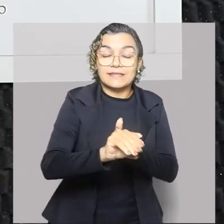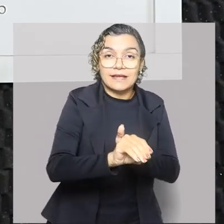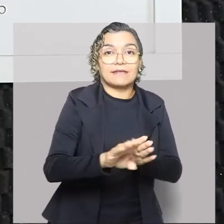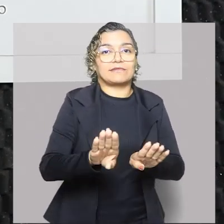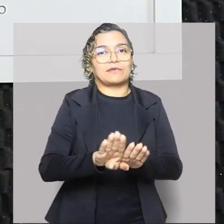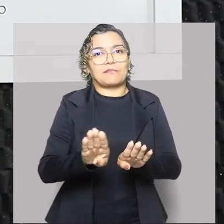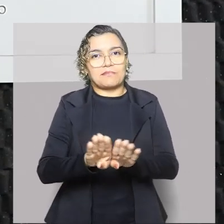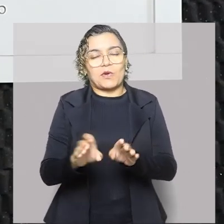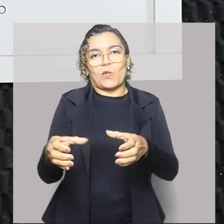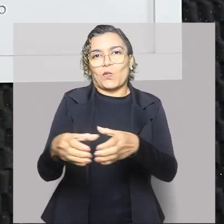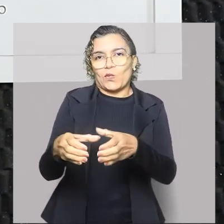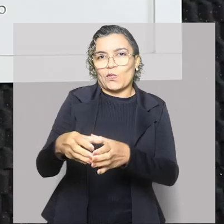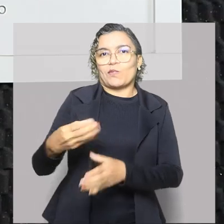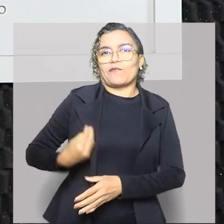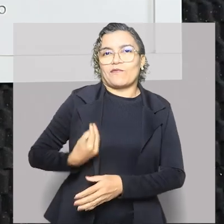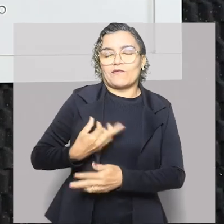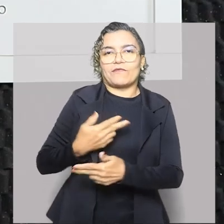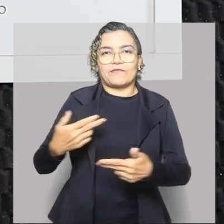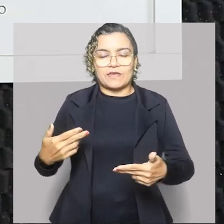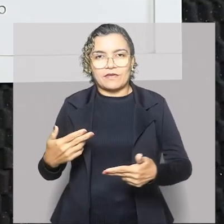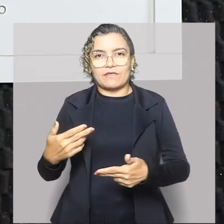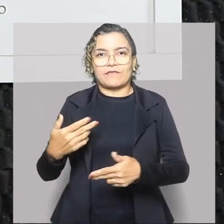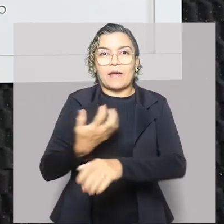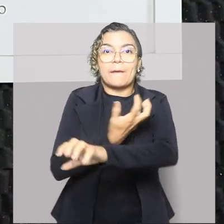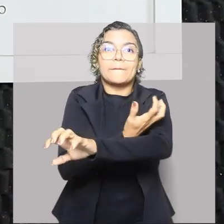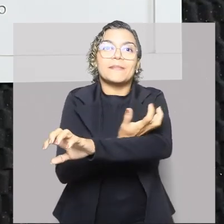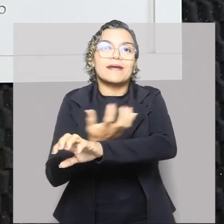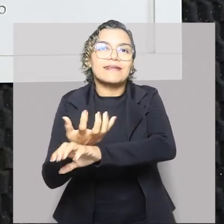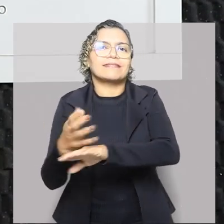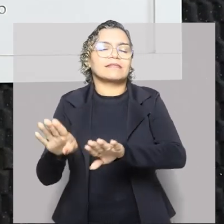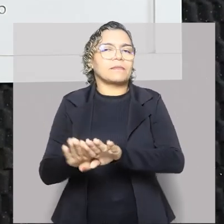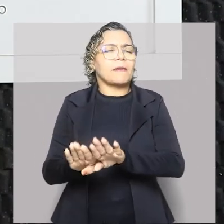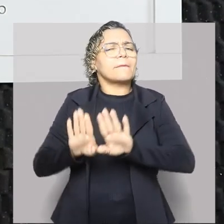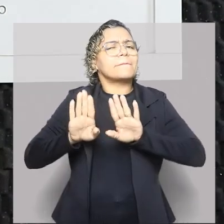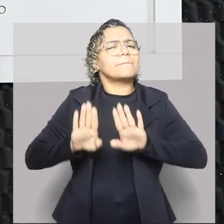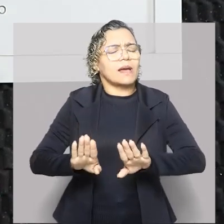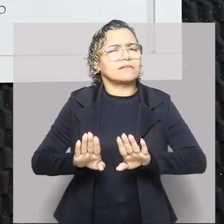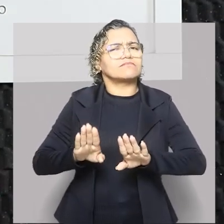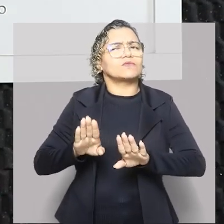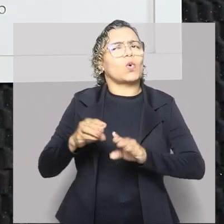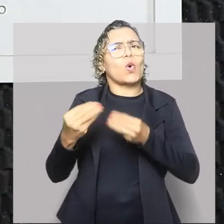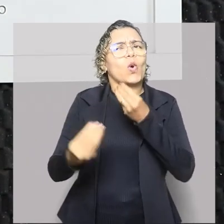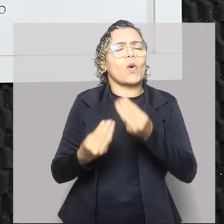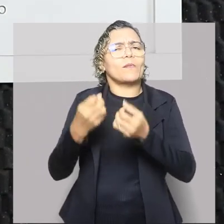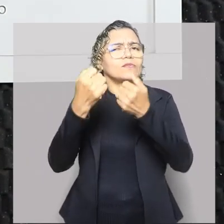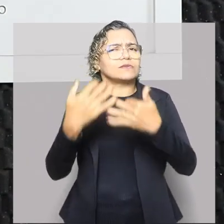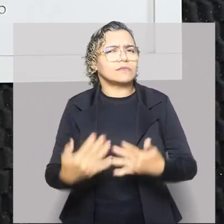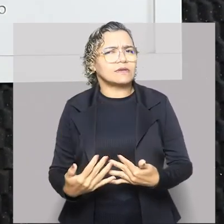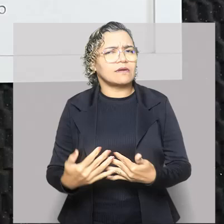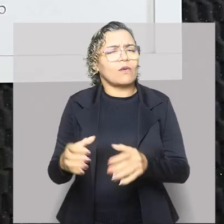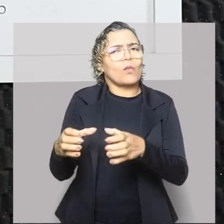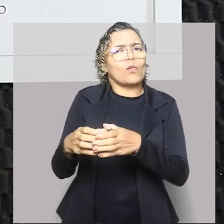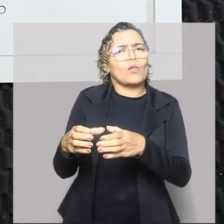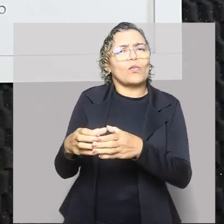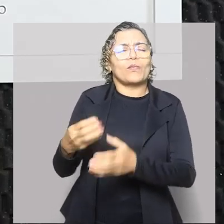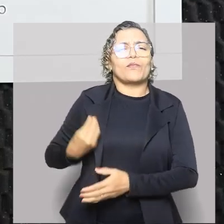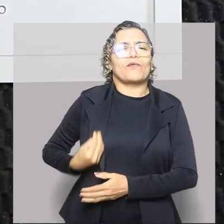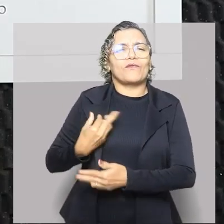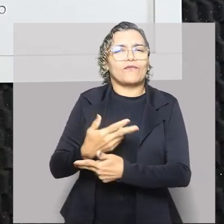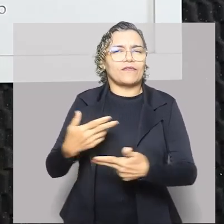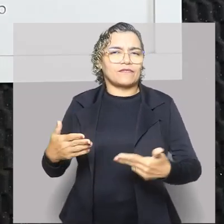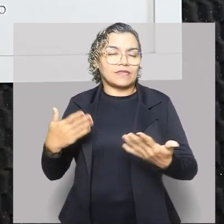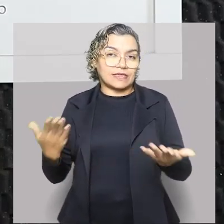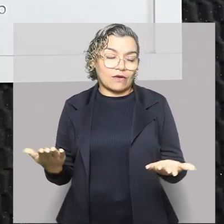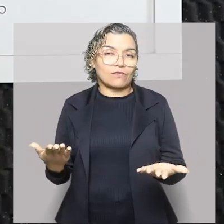vivos, as plantas também, mas o que de fato define um ser vivo. Então eu coloquei aqui no quadro pra gente, então eu peço que